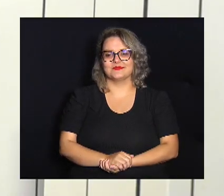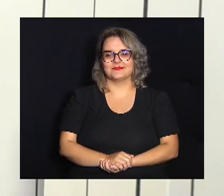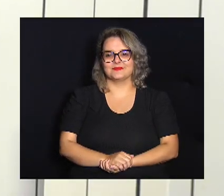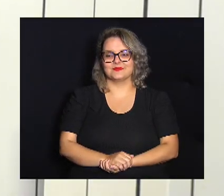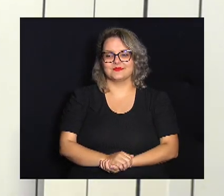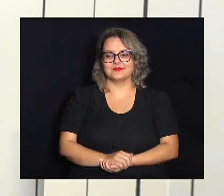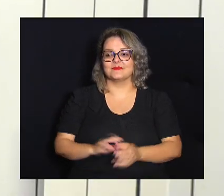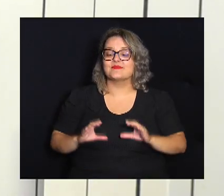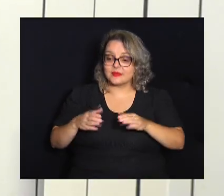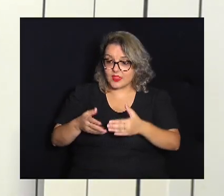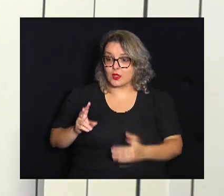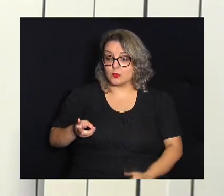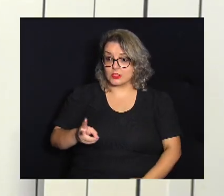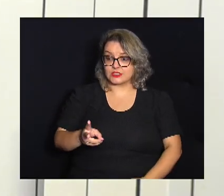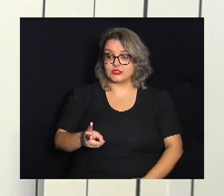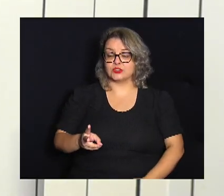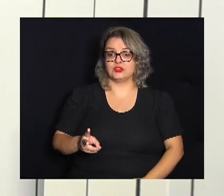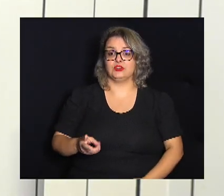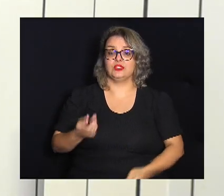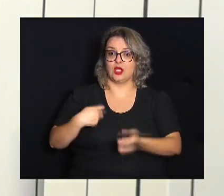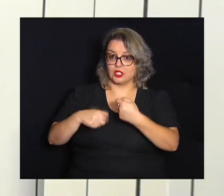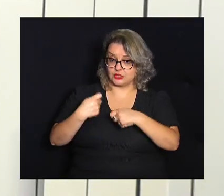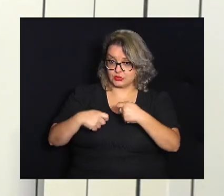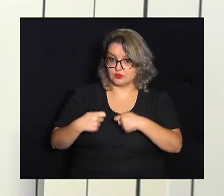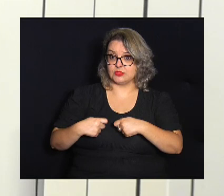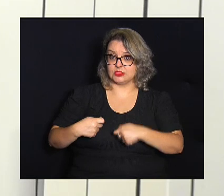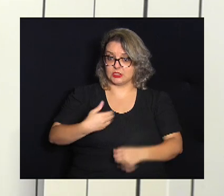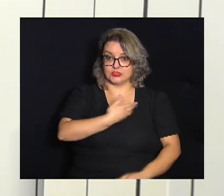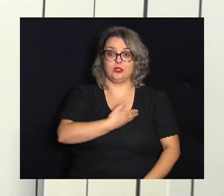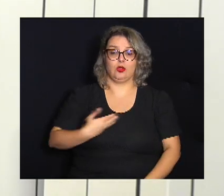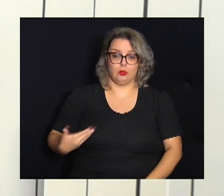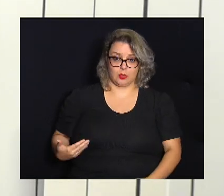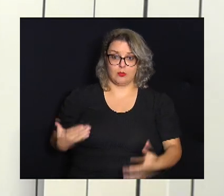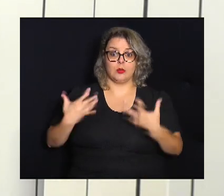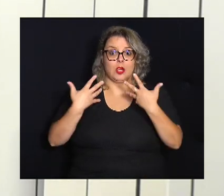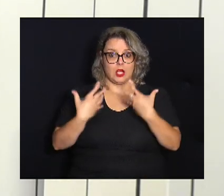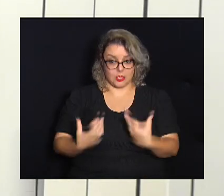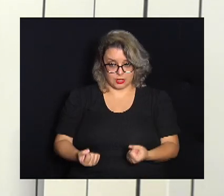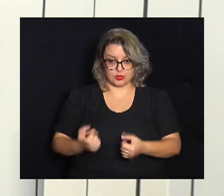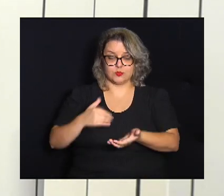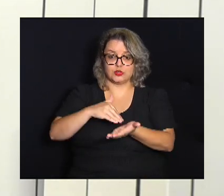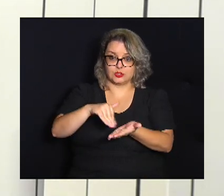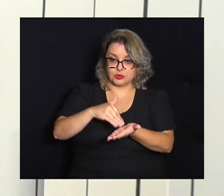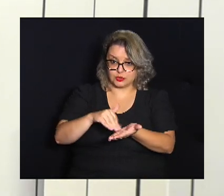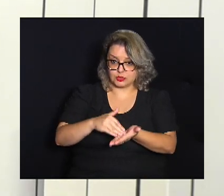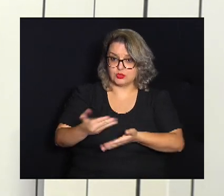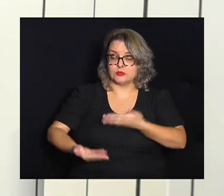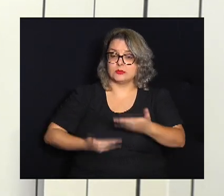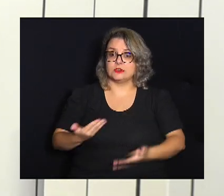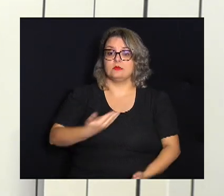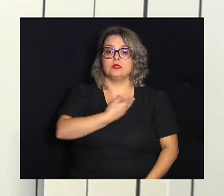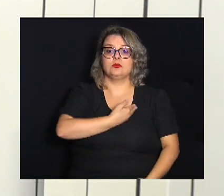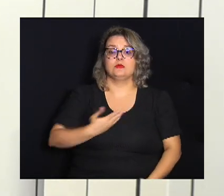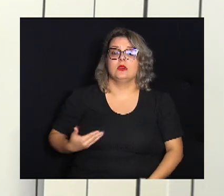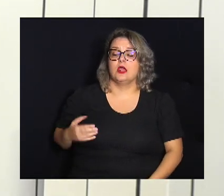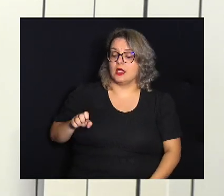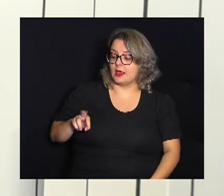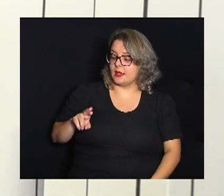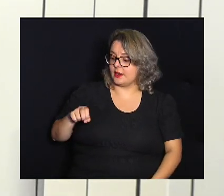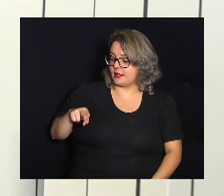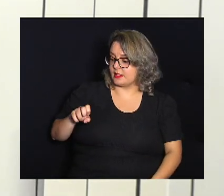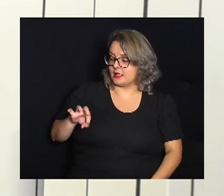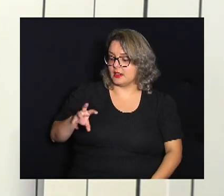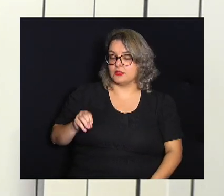A Comissão Permanente de Administração Pública recebeu o secretário de Serviços Públicos, Ernesto Paulela,